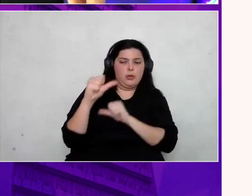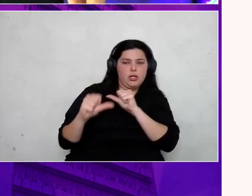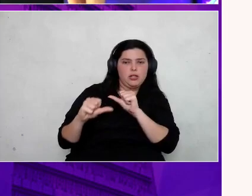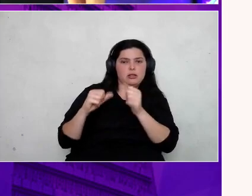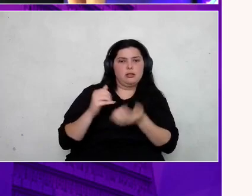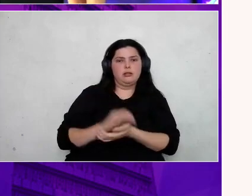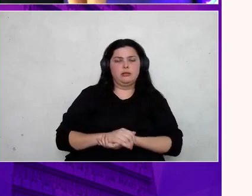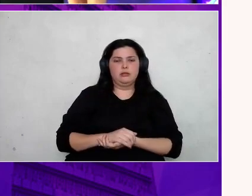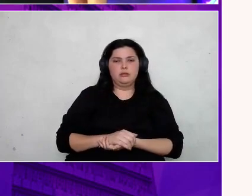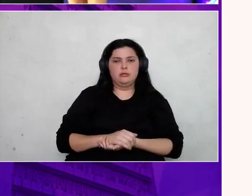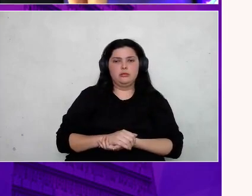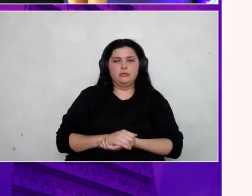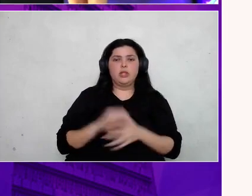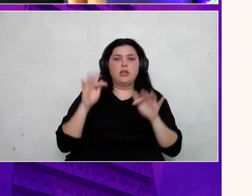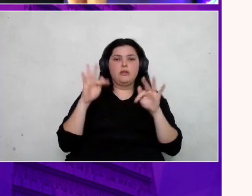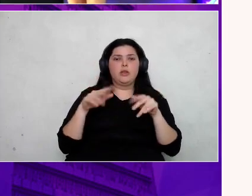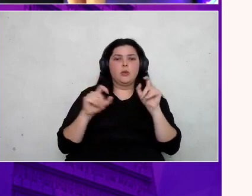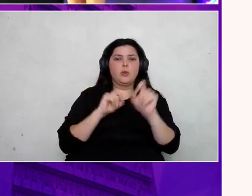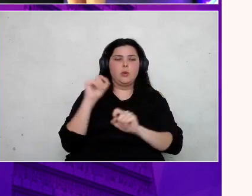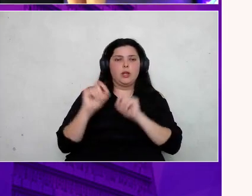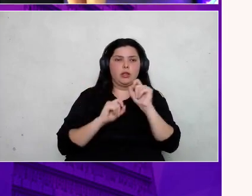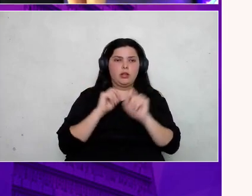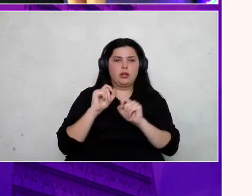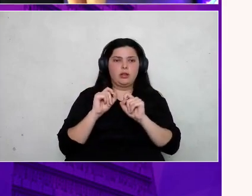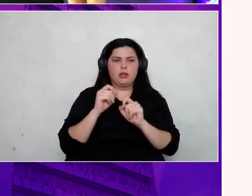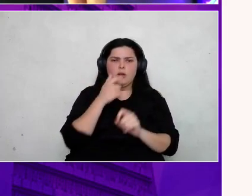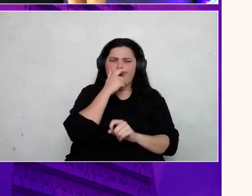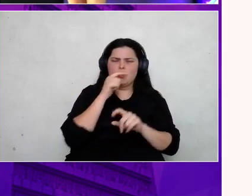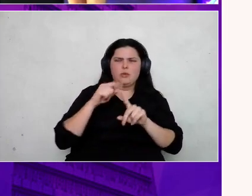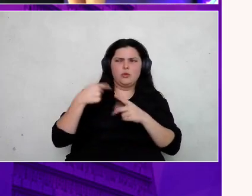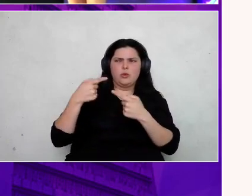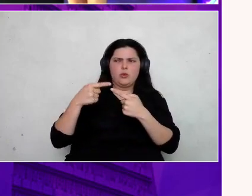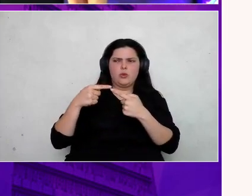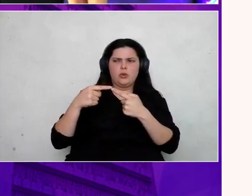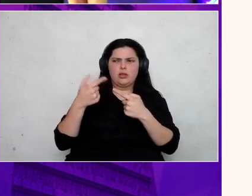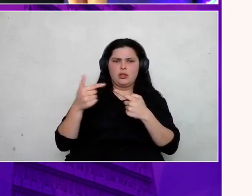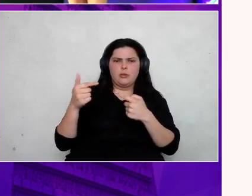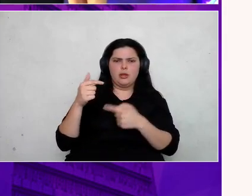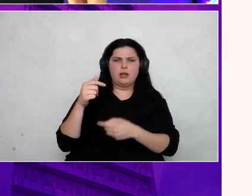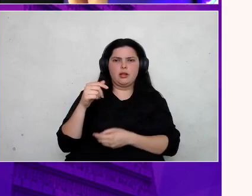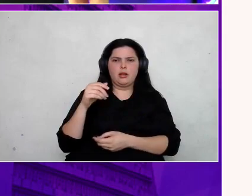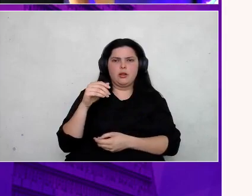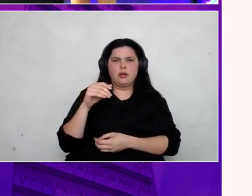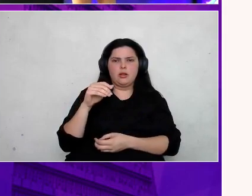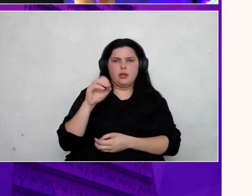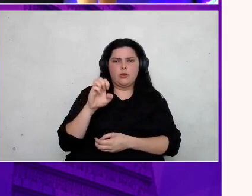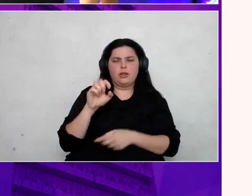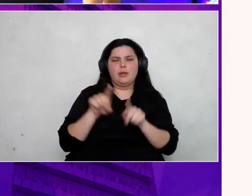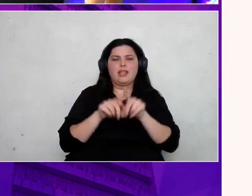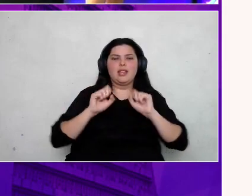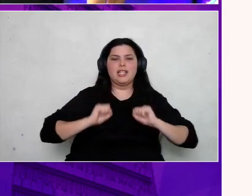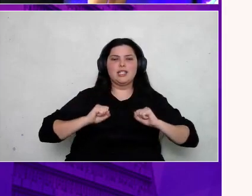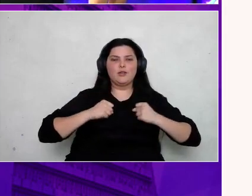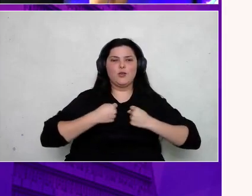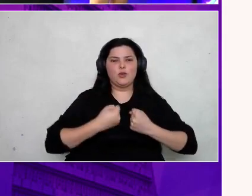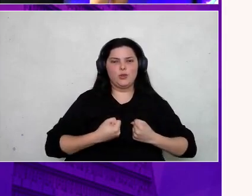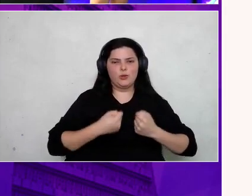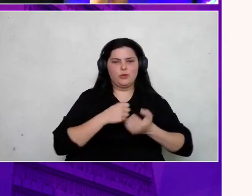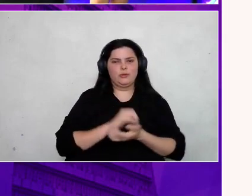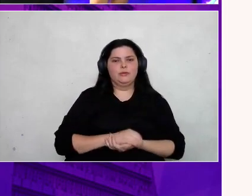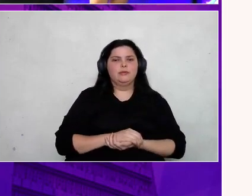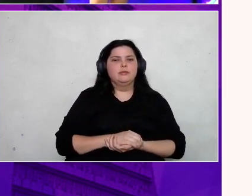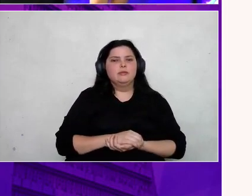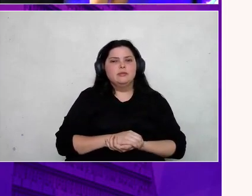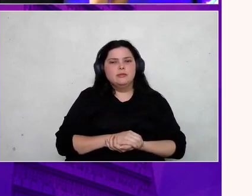E por fim, nós tem mais uma, que falta o R. A gente tem o esforço. Se a gente não fizer